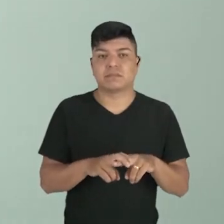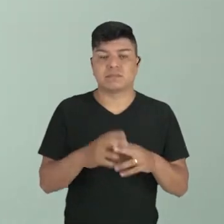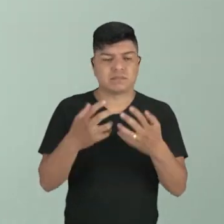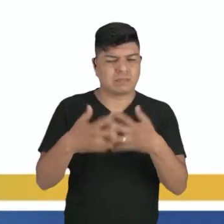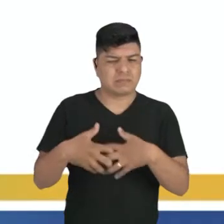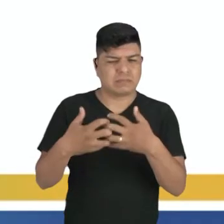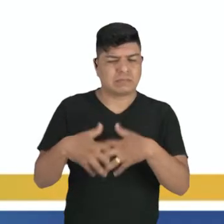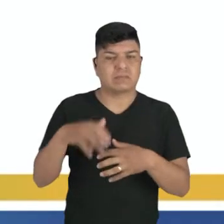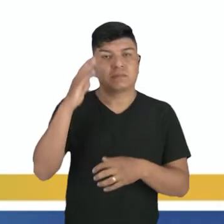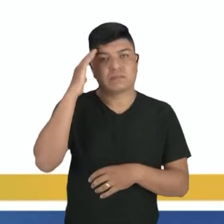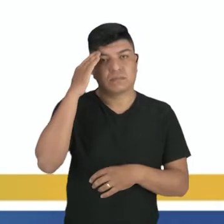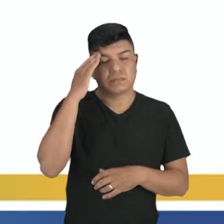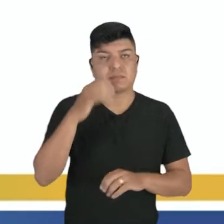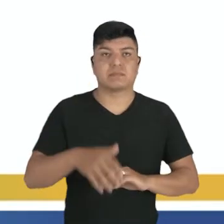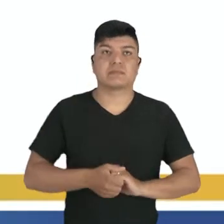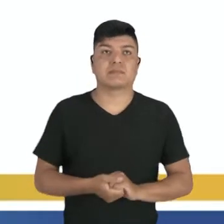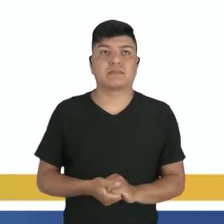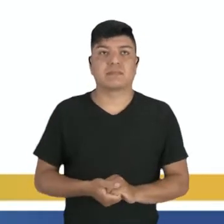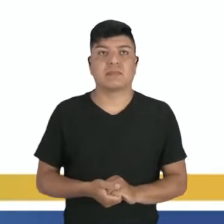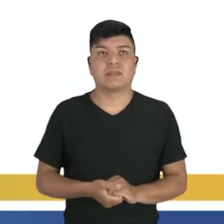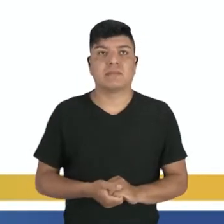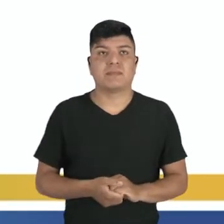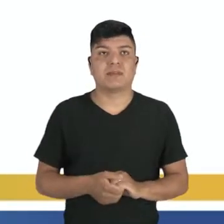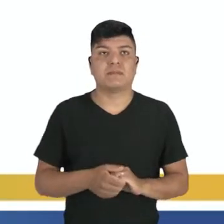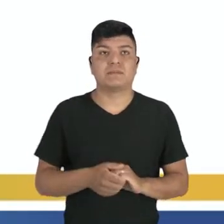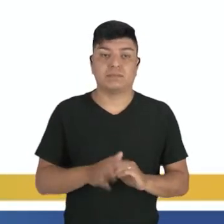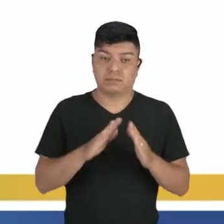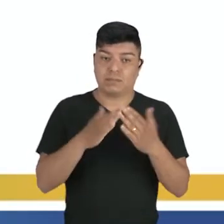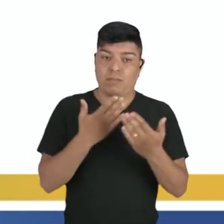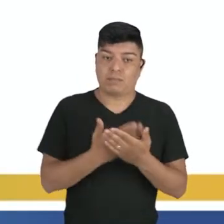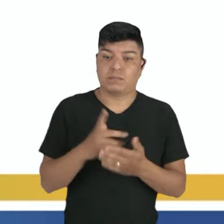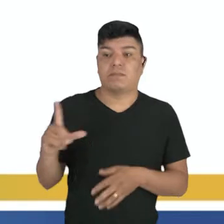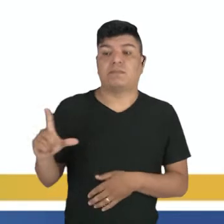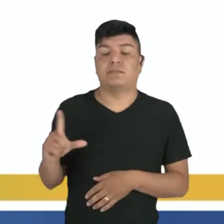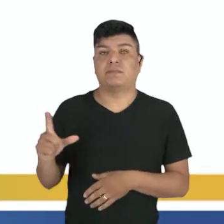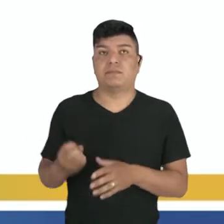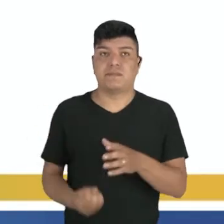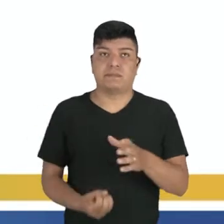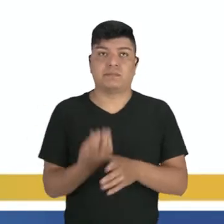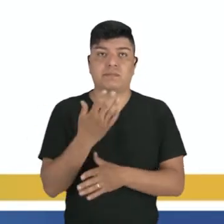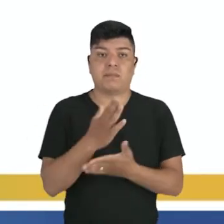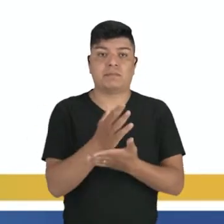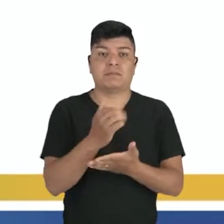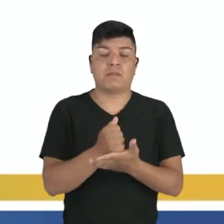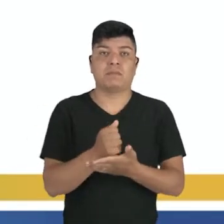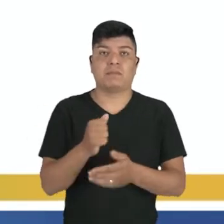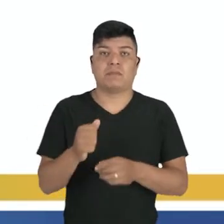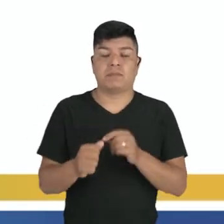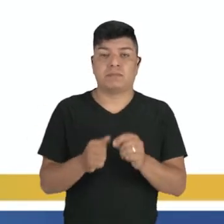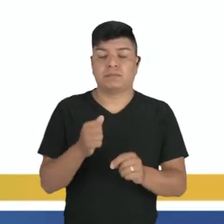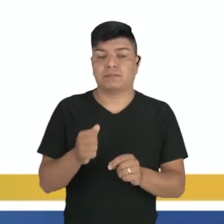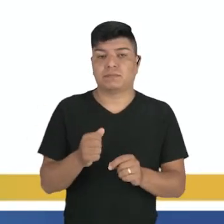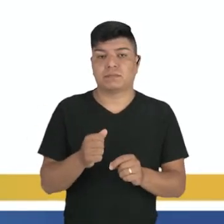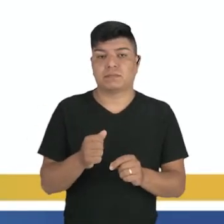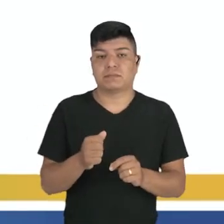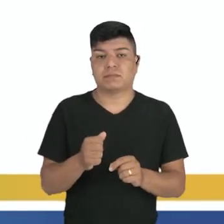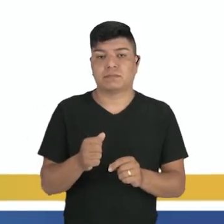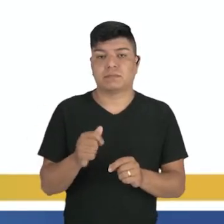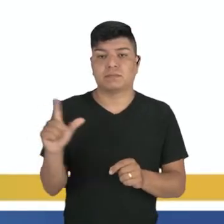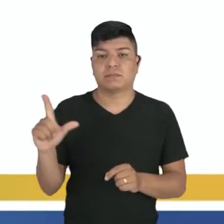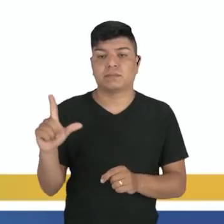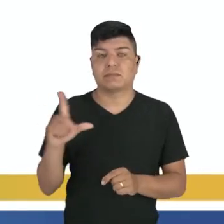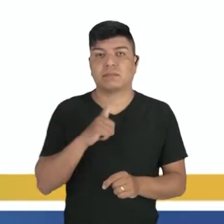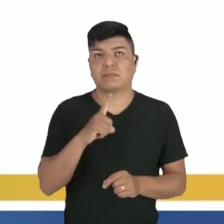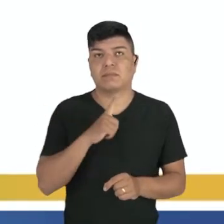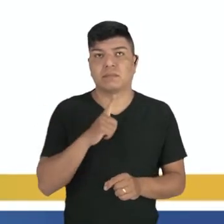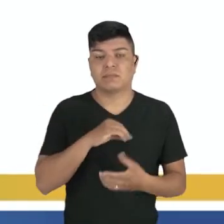compreender. Então, as escolas literárias, elas são formadas e estão divididas dentro ali da literatura,